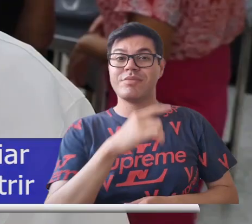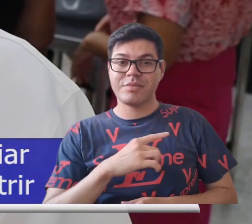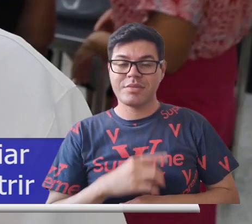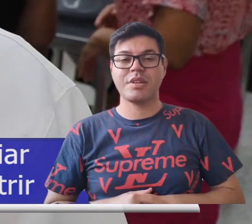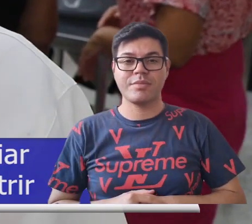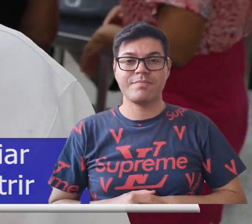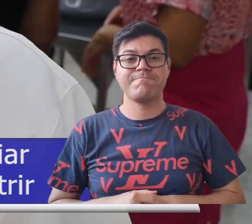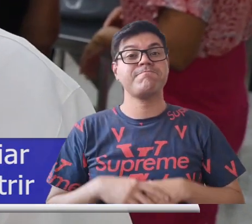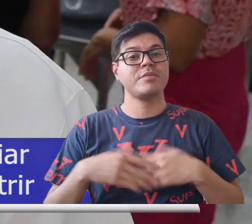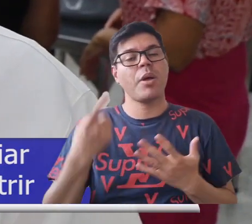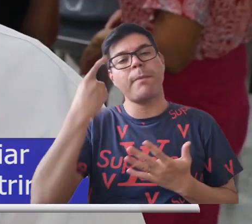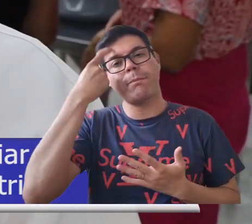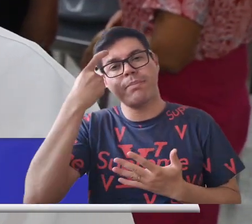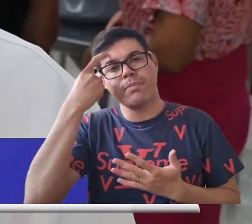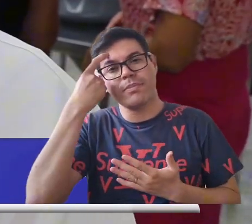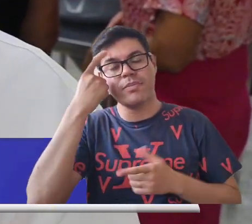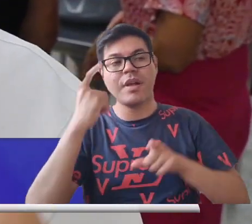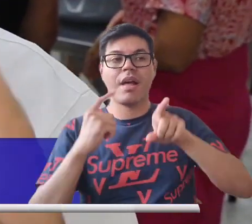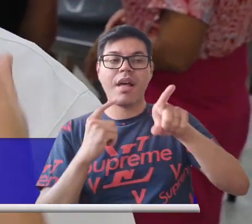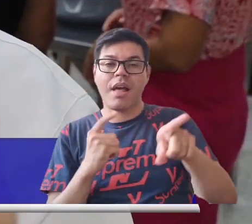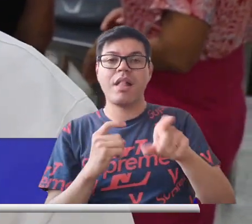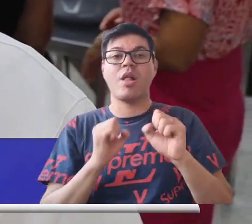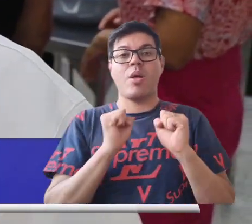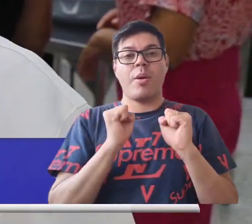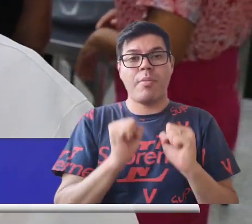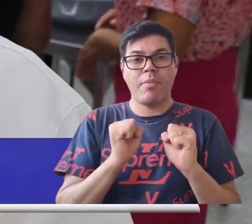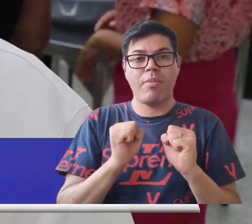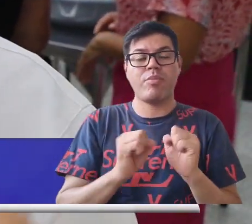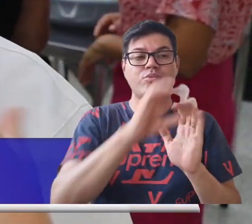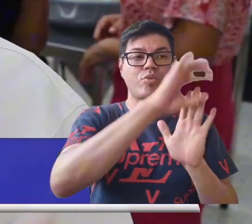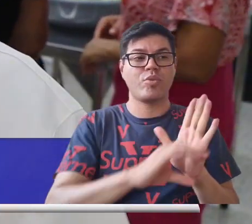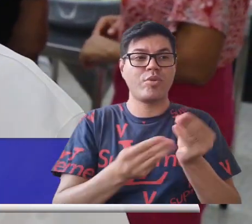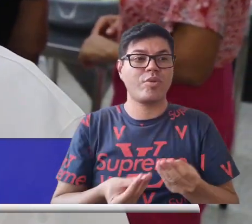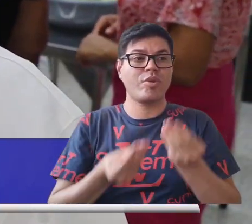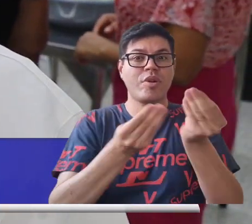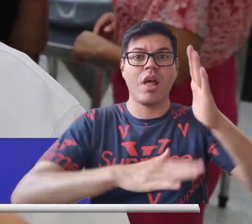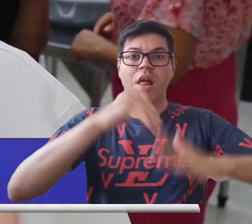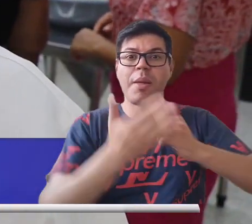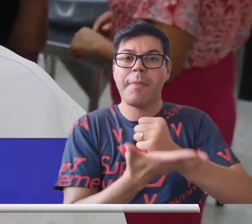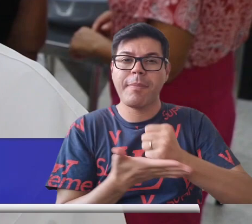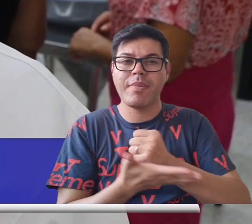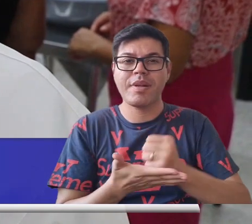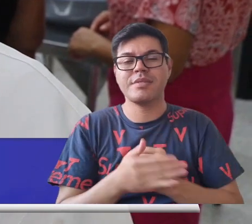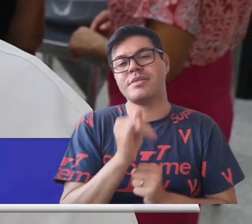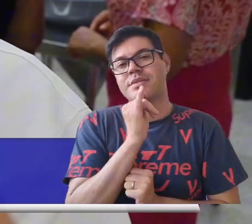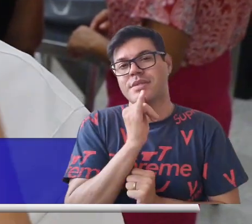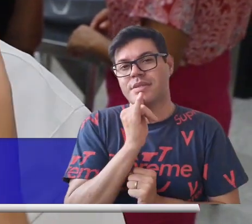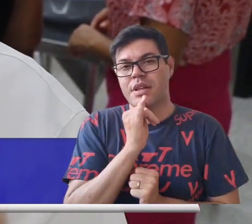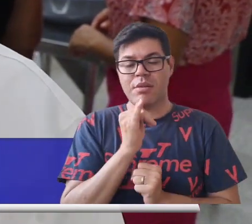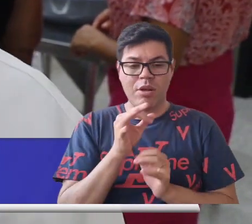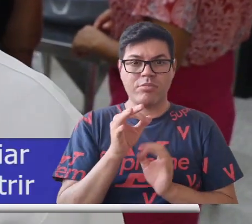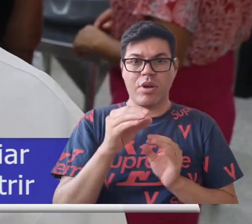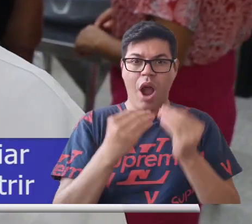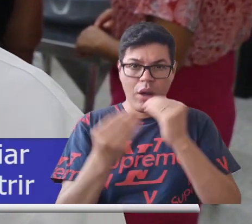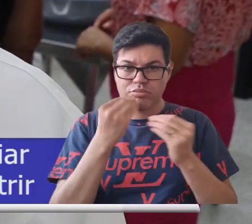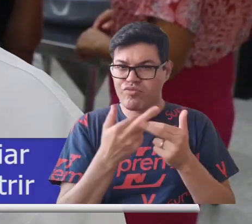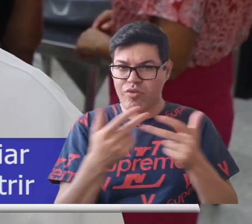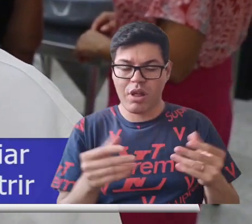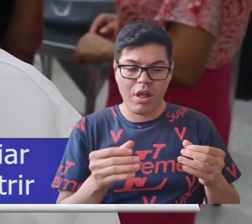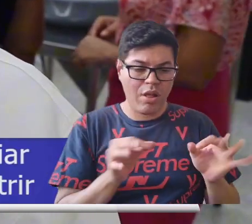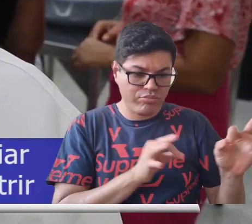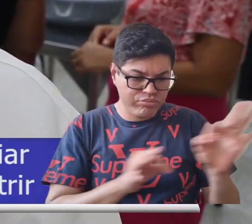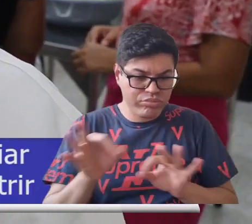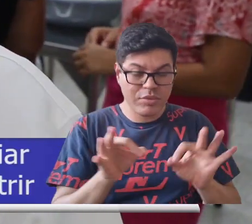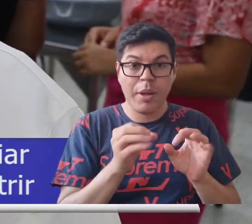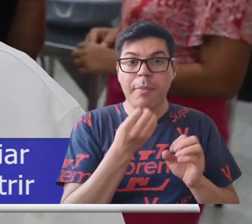rendas. Então a gente pensou em fazer algo que elas pudessem chegar numa cozinha, enviar um currículo e ter habilidades básicas, como boas práticas de